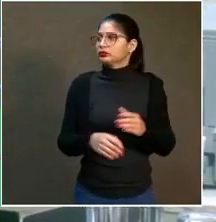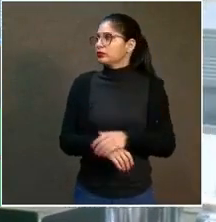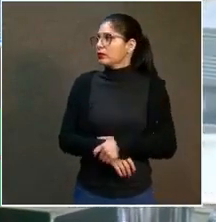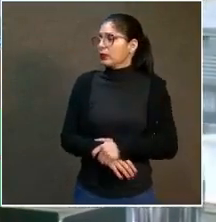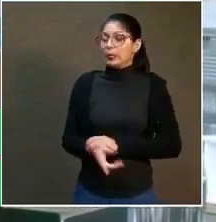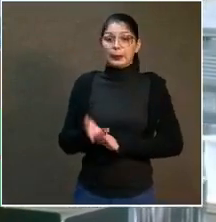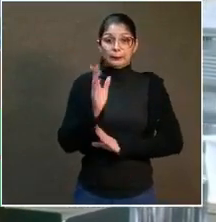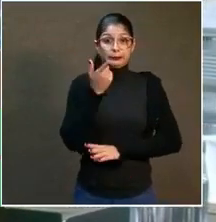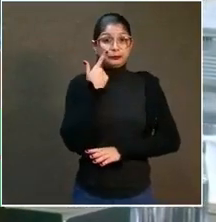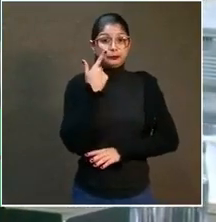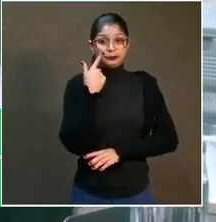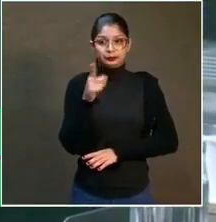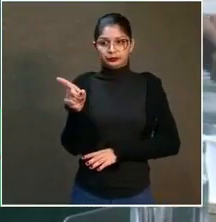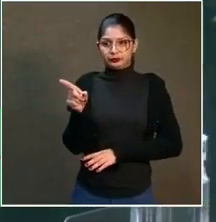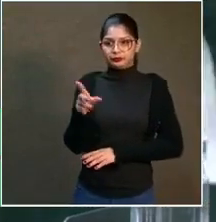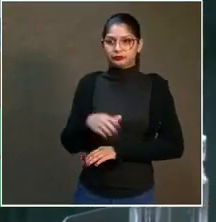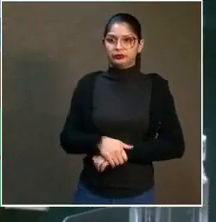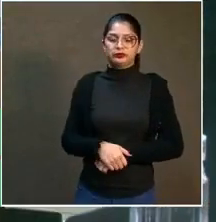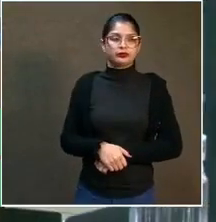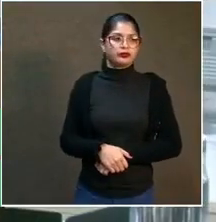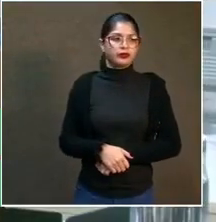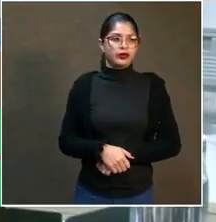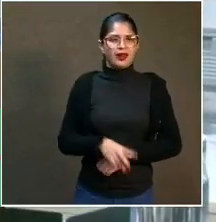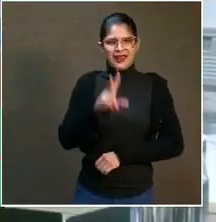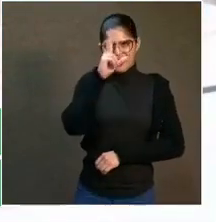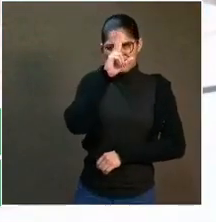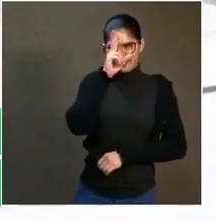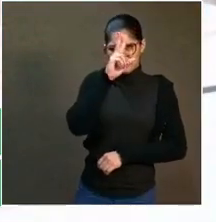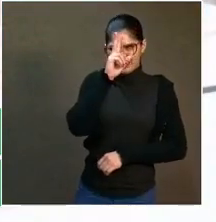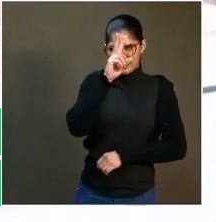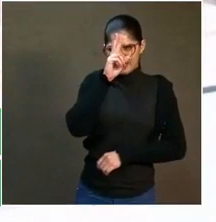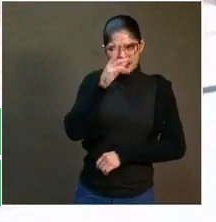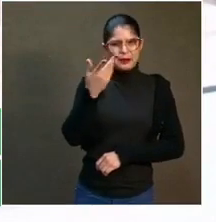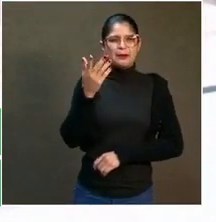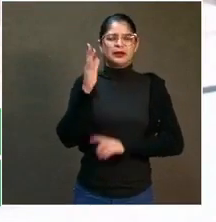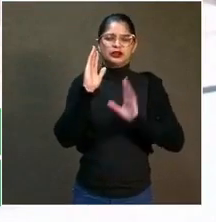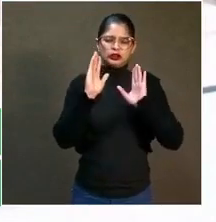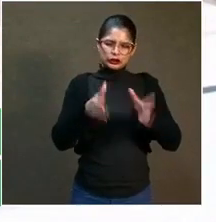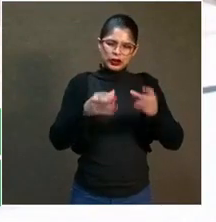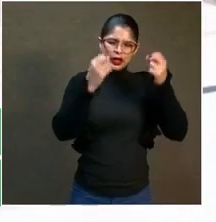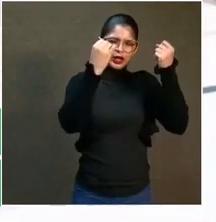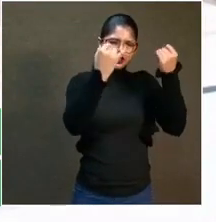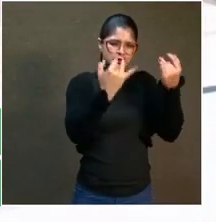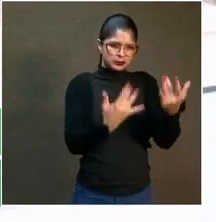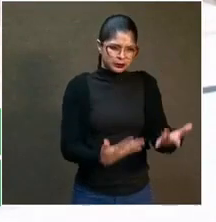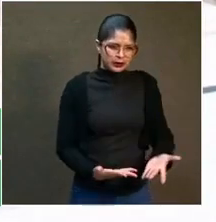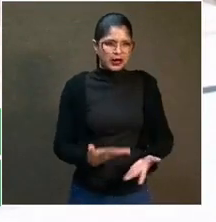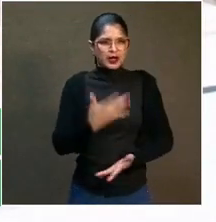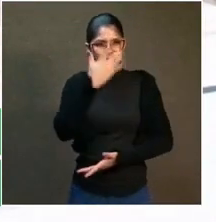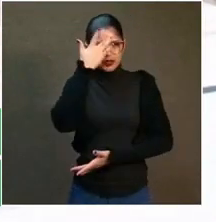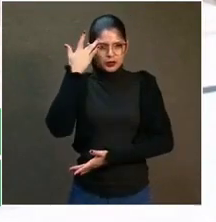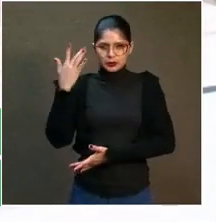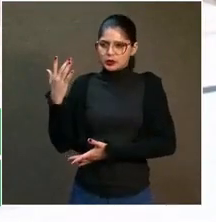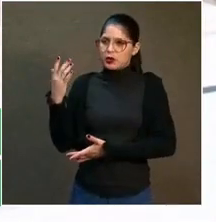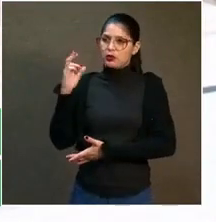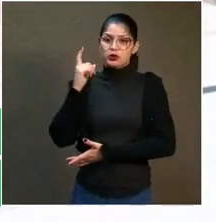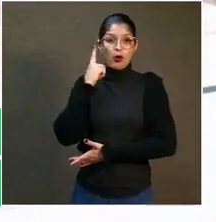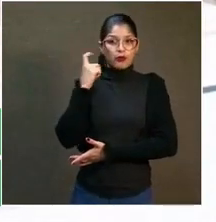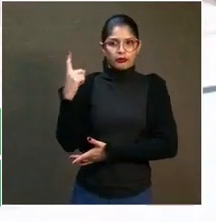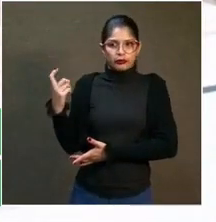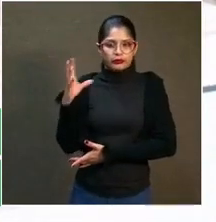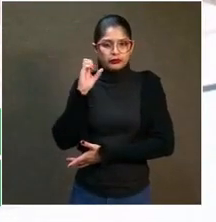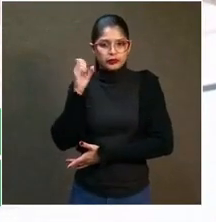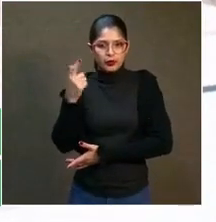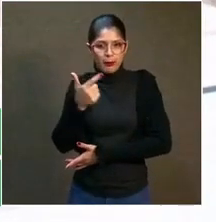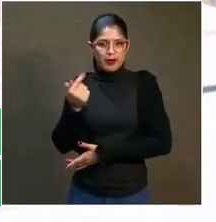Olha. Outras pessoas entraram na casa. Lembram que foi dito, reafirmado aqui, que outras pessoas entraram para ajudar e etc. e tal? Olha aqui o que o